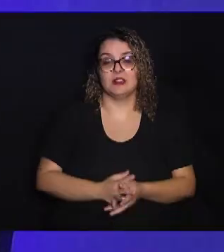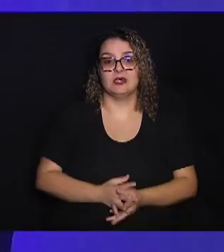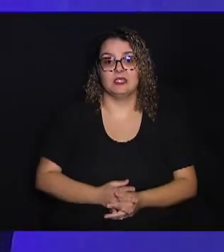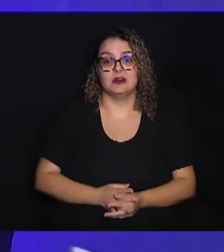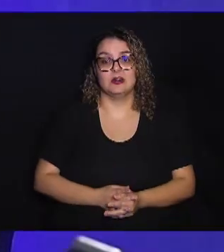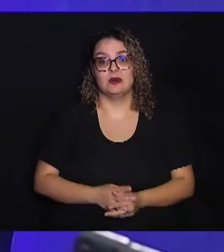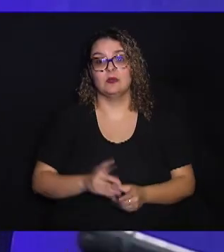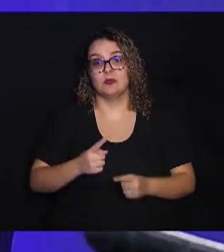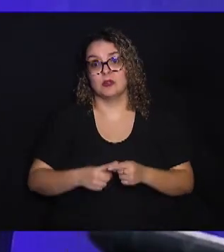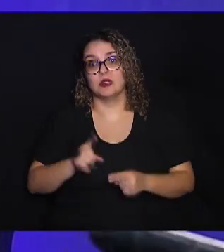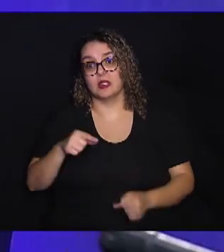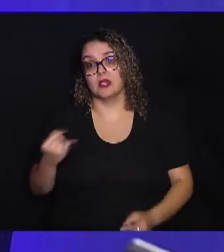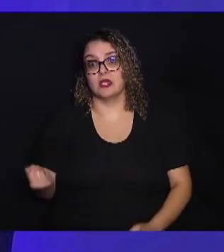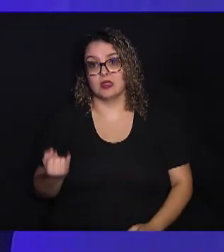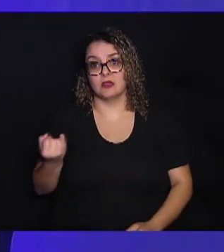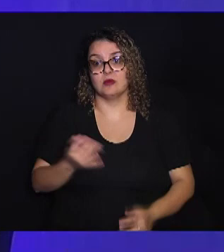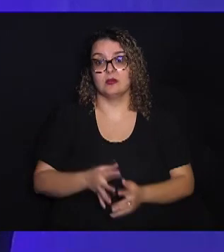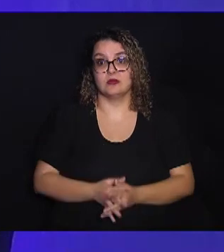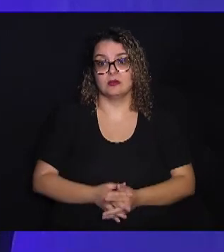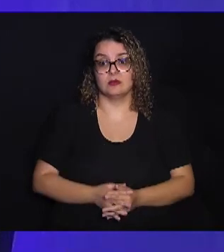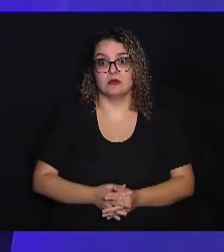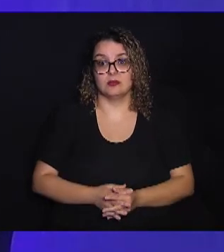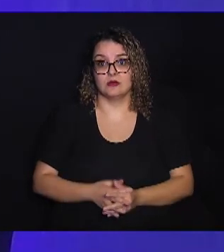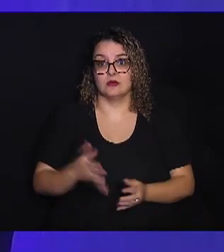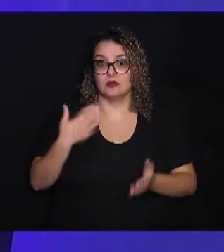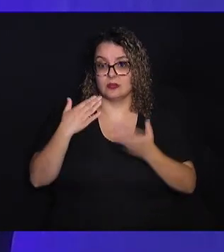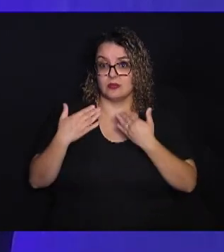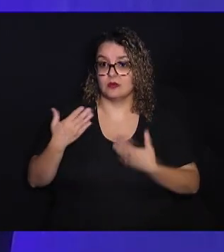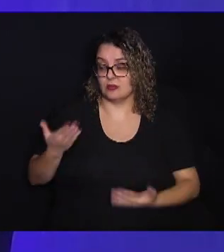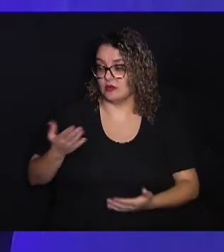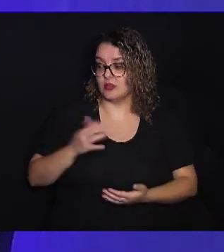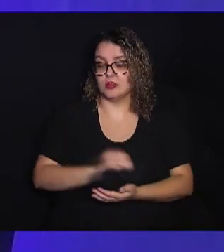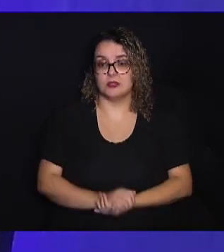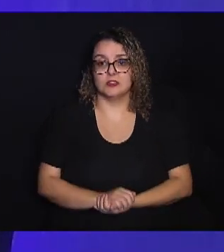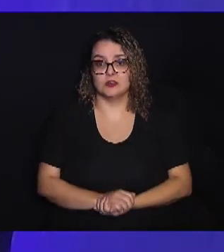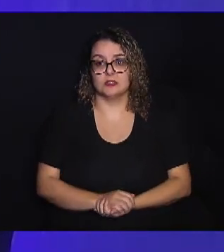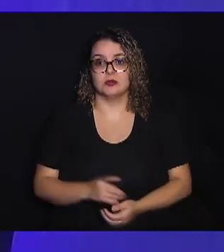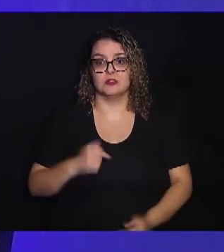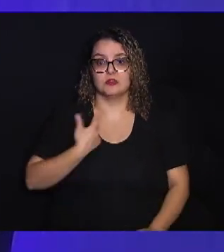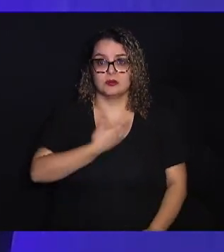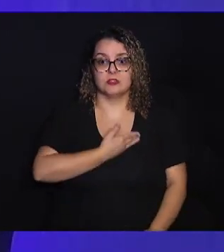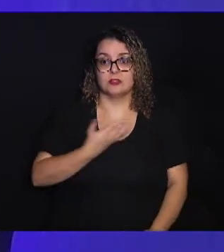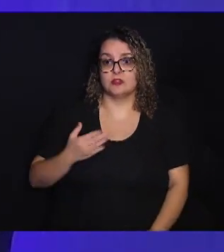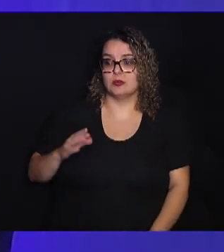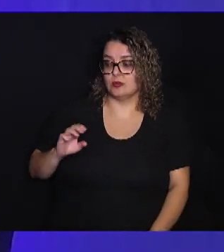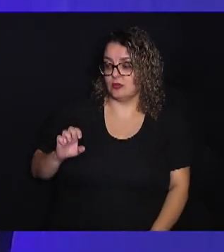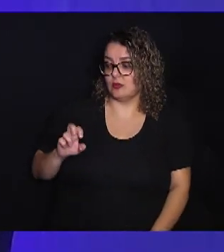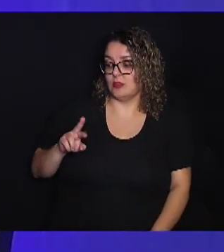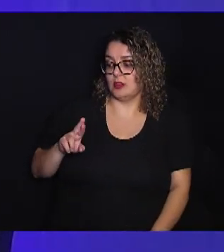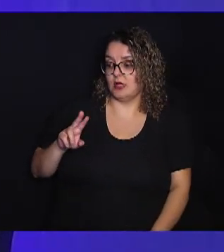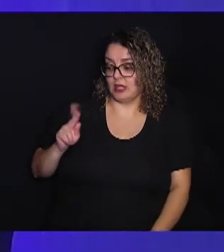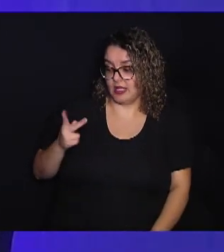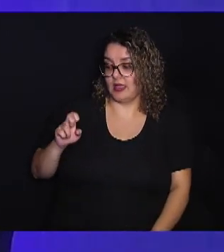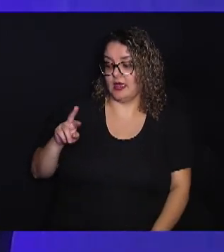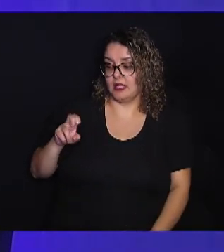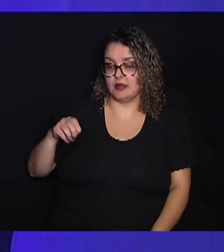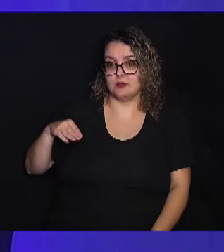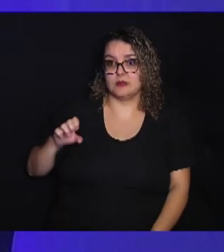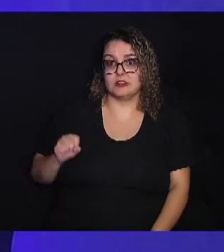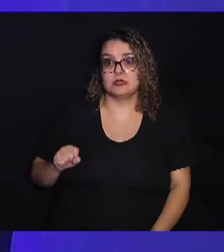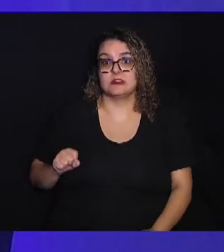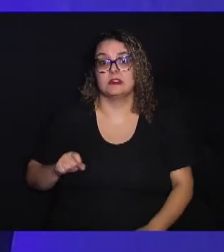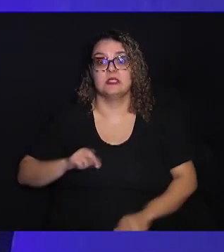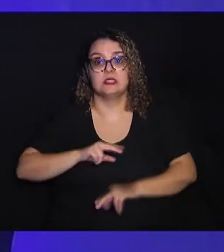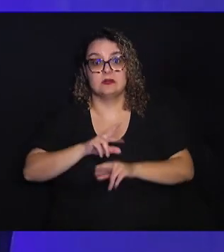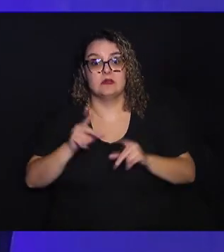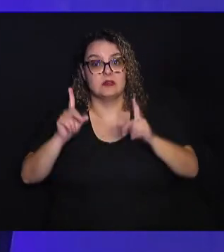muito interessante. E eu estava conversando hoje com o nosso colega lá, o Hermes, que para muitos eles têm muita dificuldade às